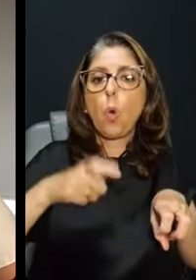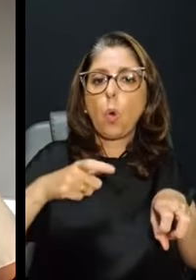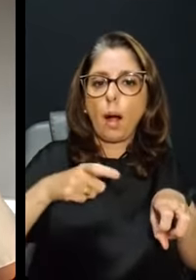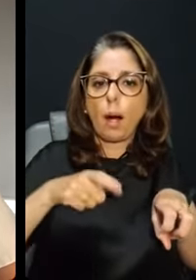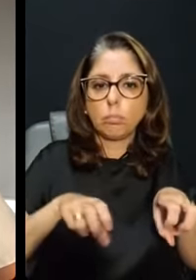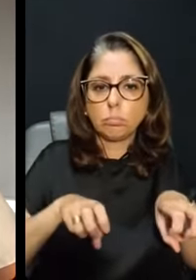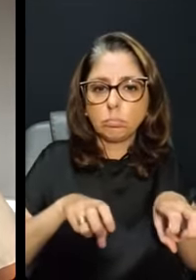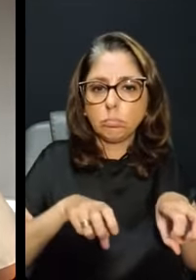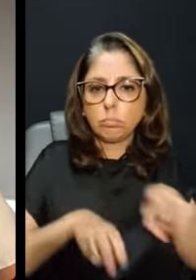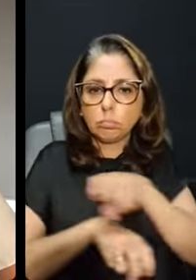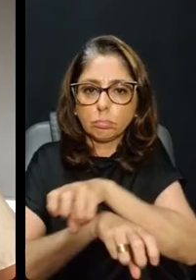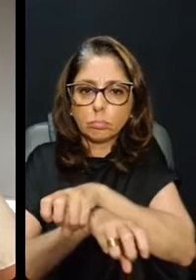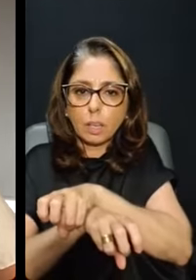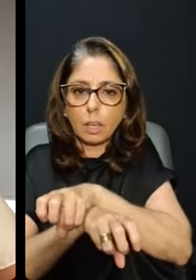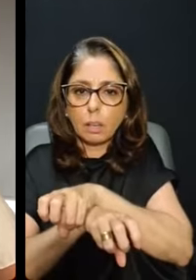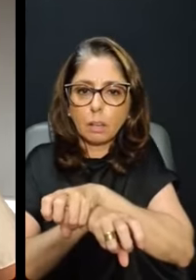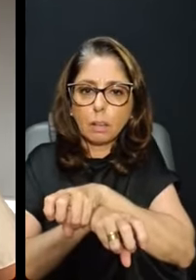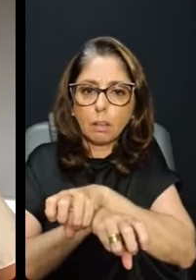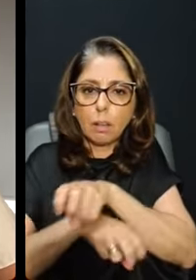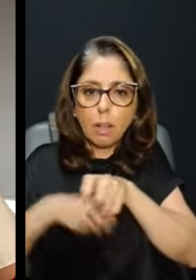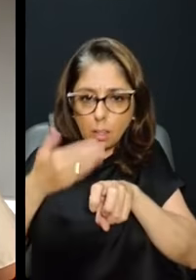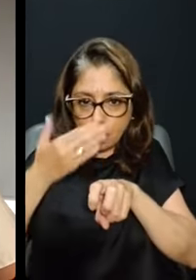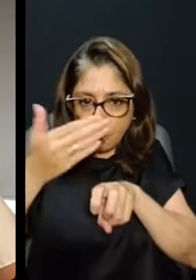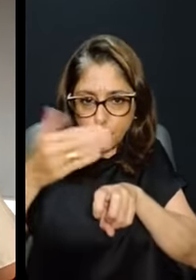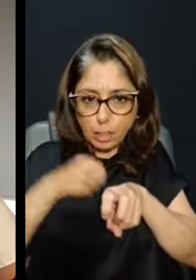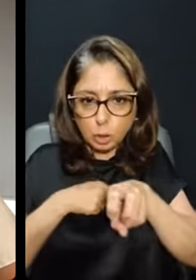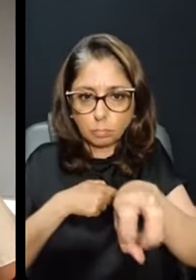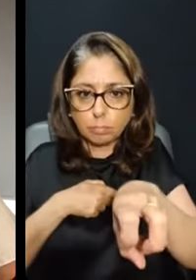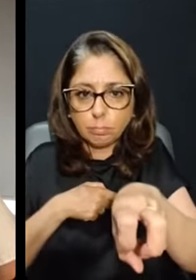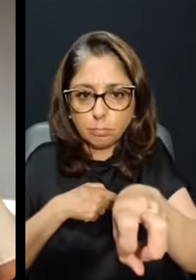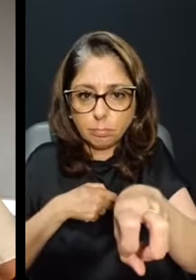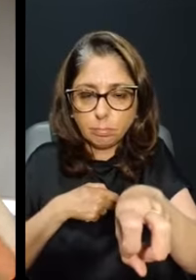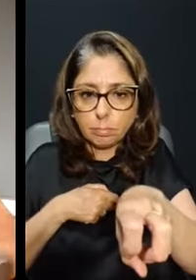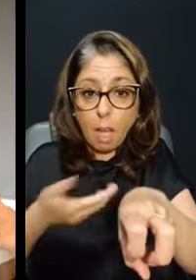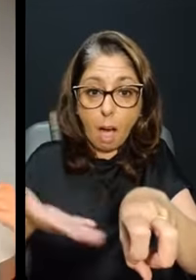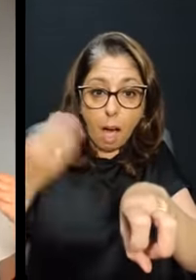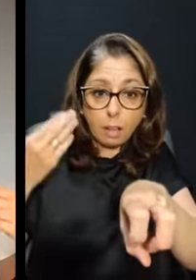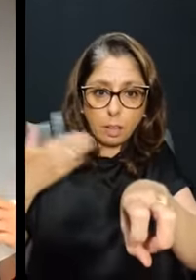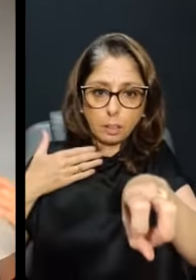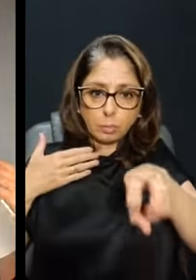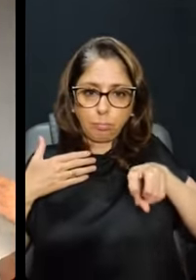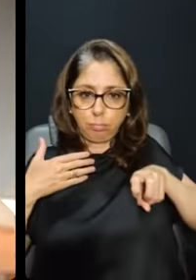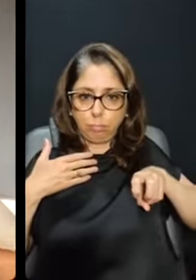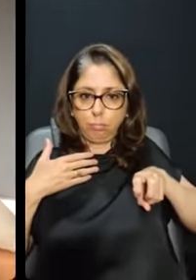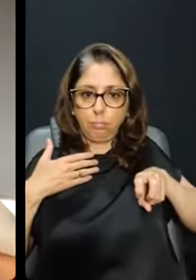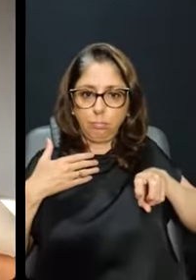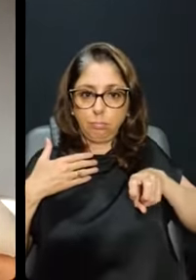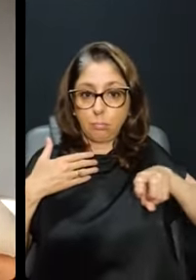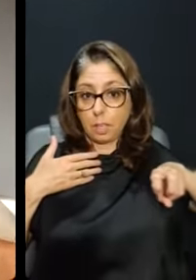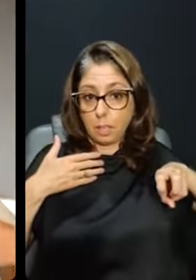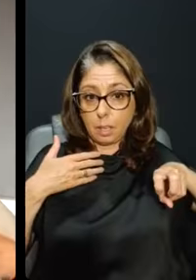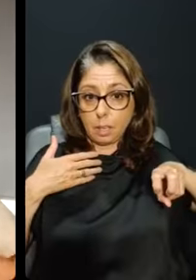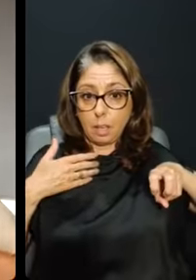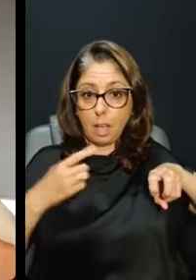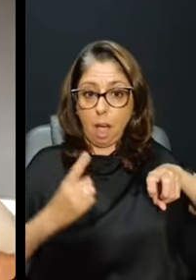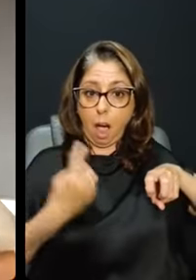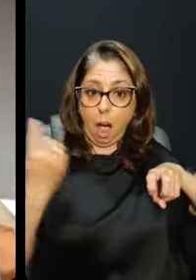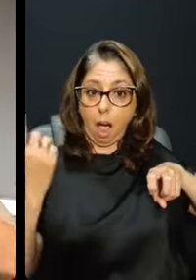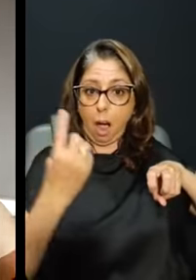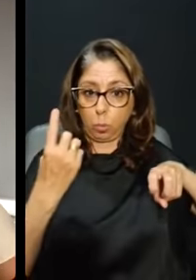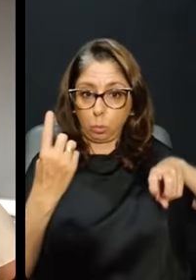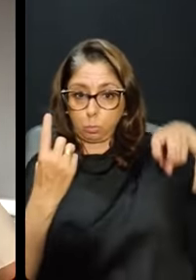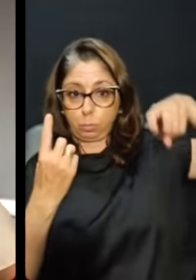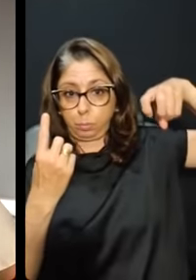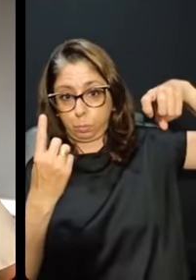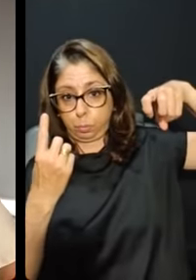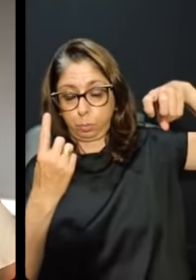A NBR 9050 ela também fala sobre esse campo de visão, considerando que a pessoa em cadeira de rodas está num lugar e